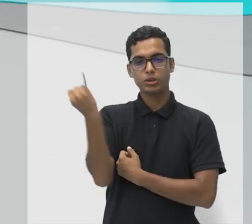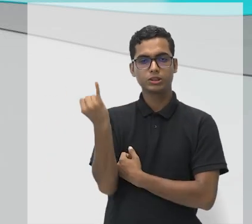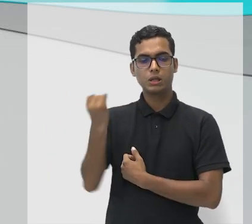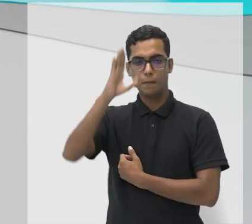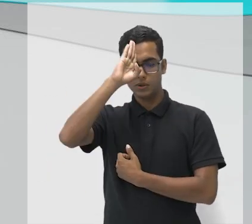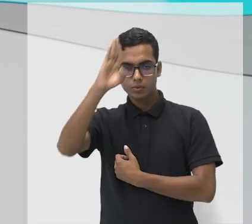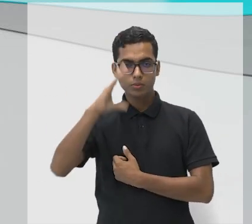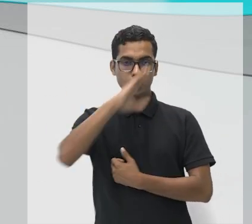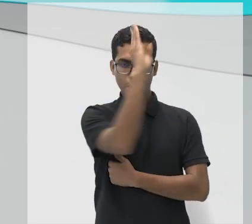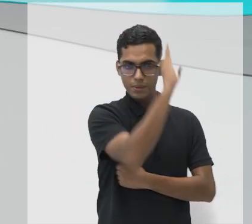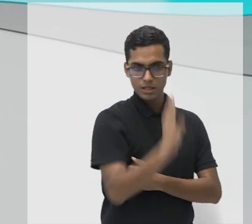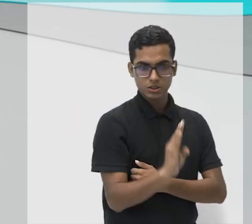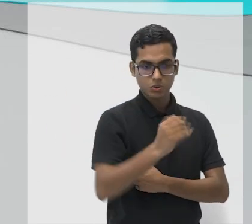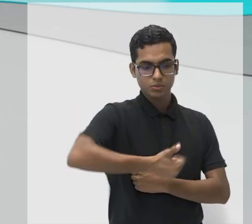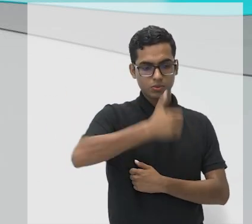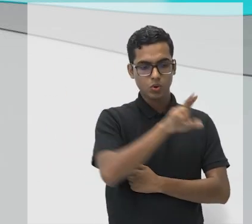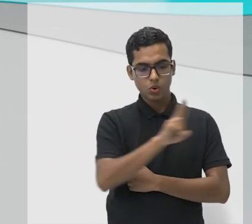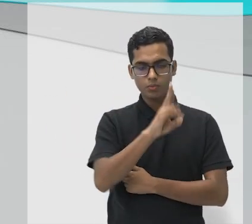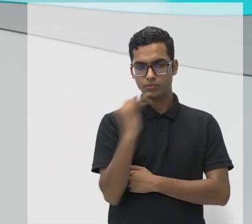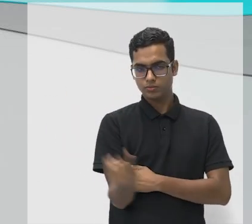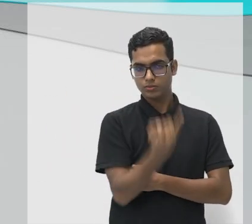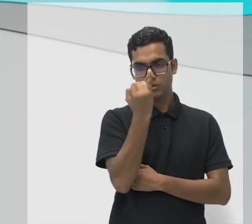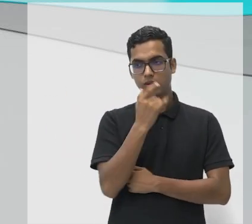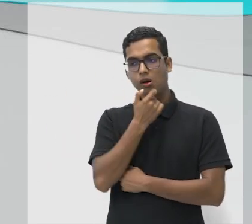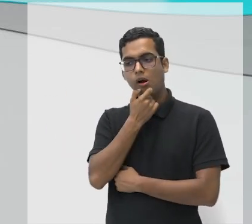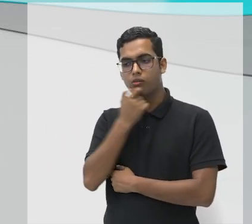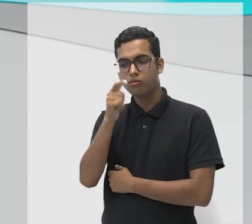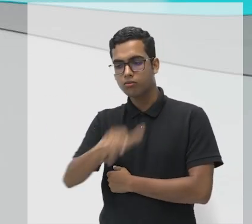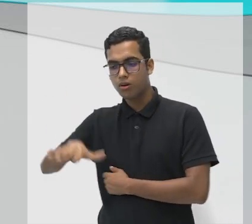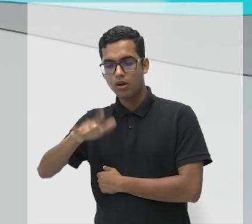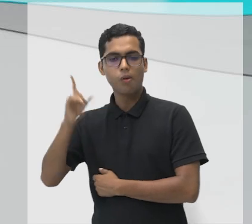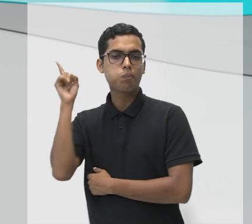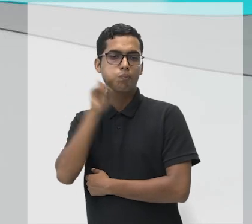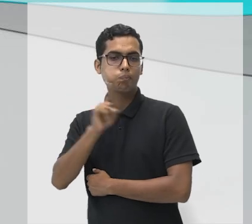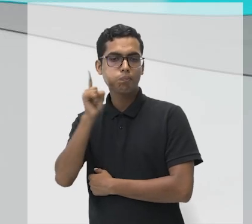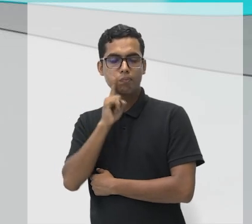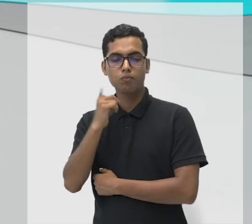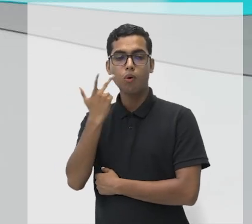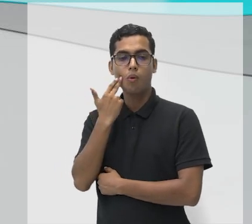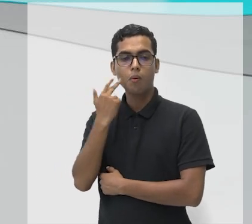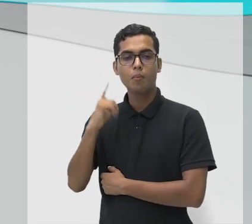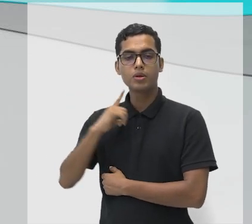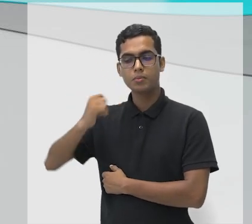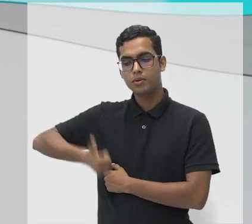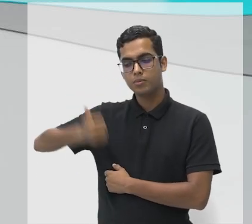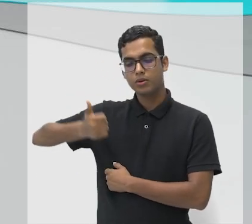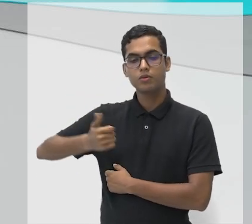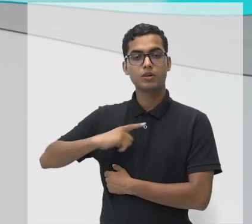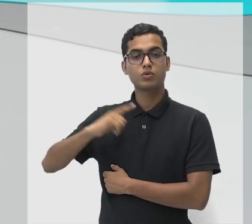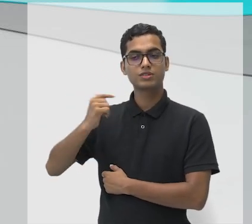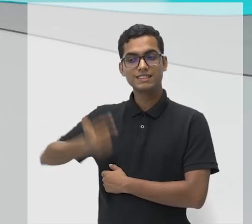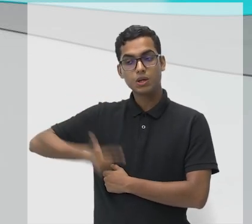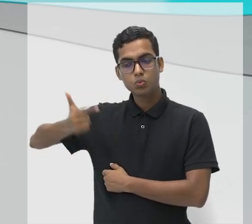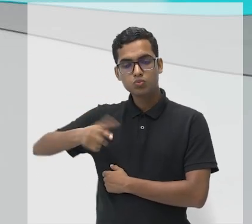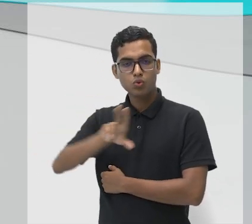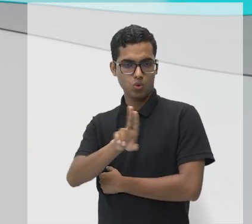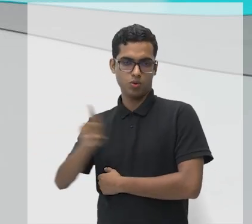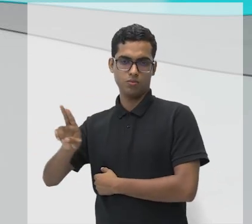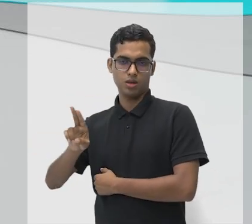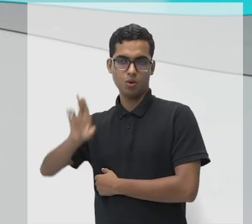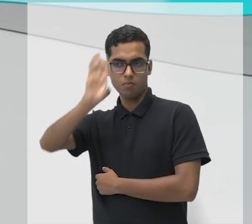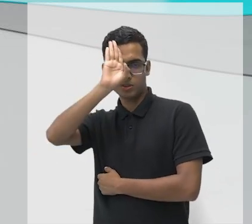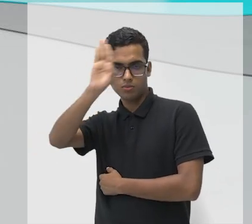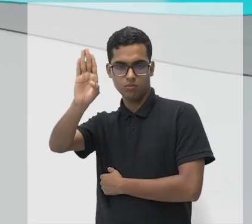nós. O nosso primeiro nome é mais importante. Na língua inglesa, normalmente, vem primeiro o sobrenome, né?